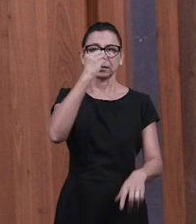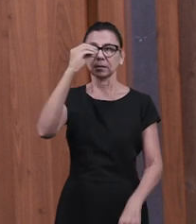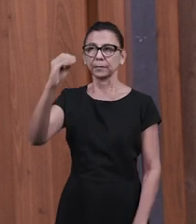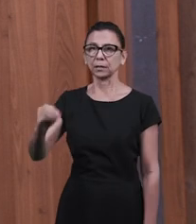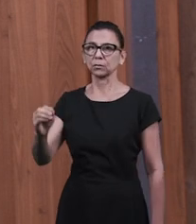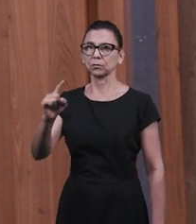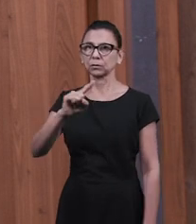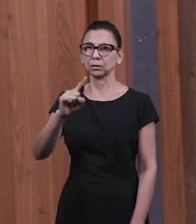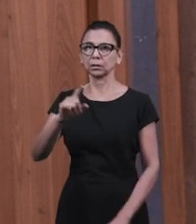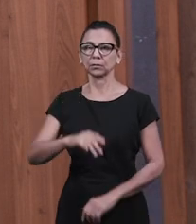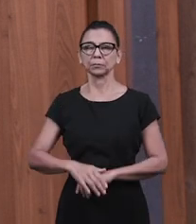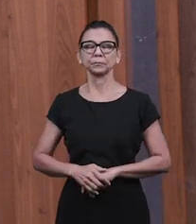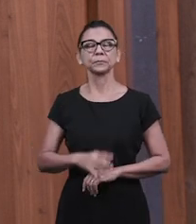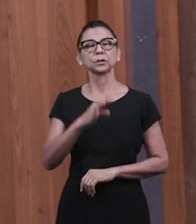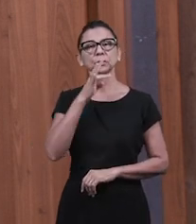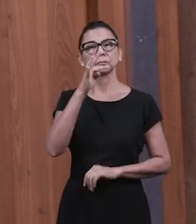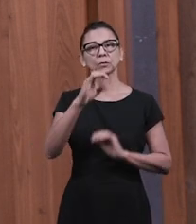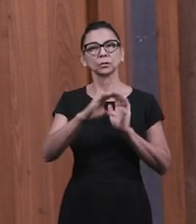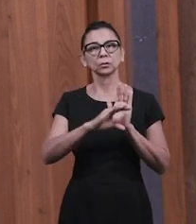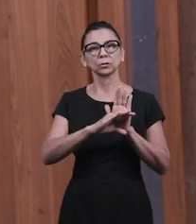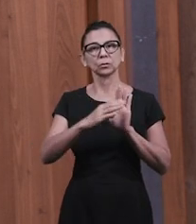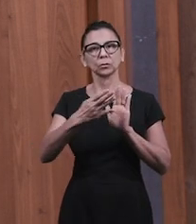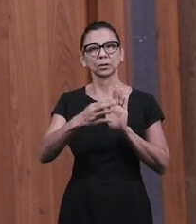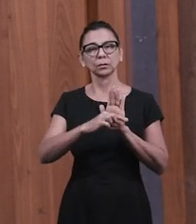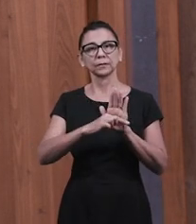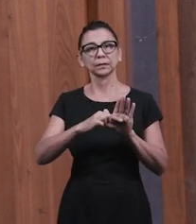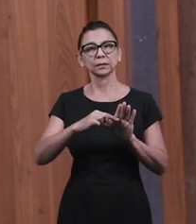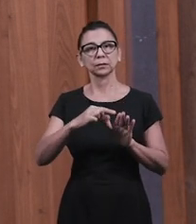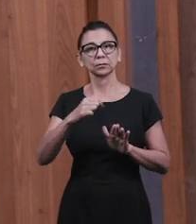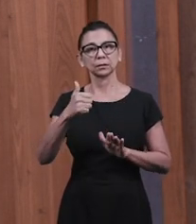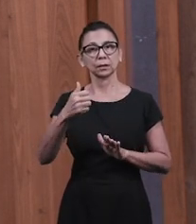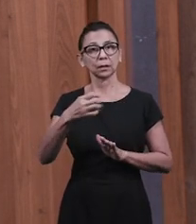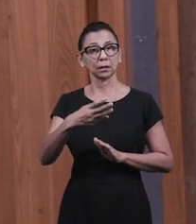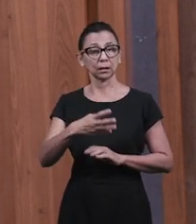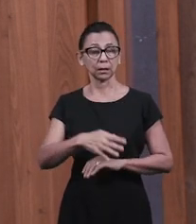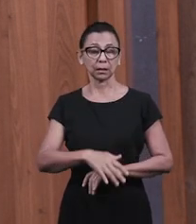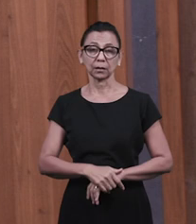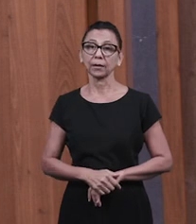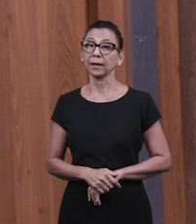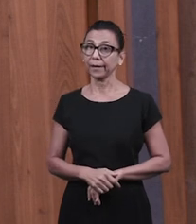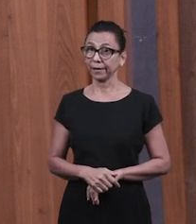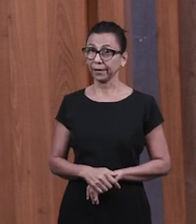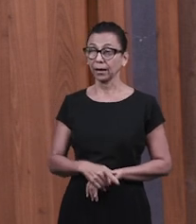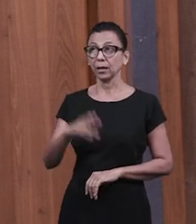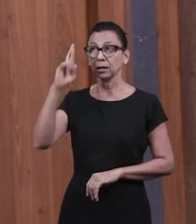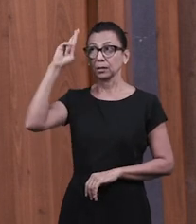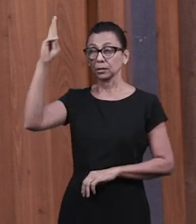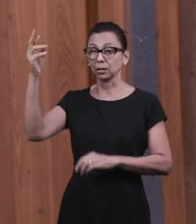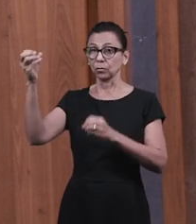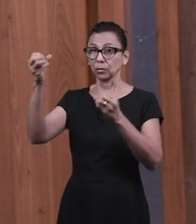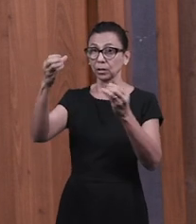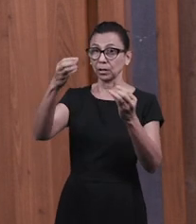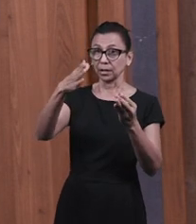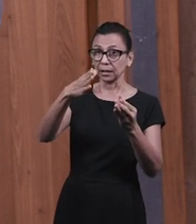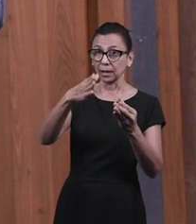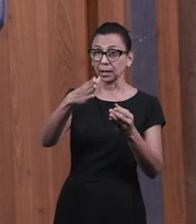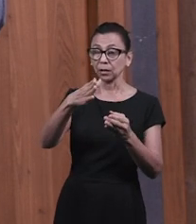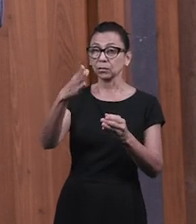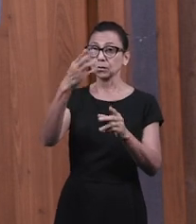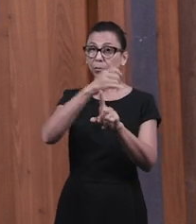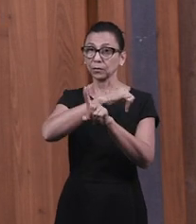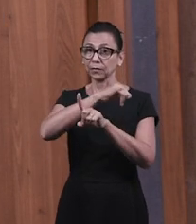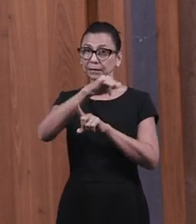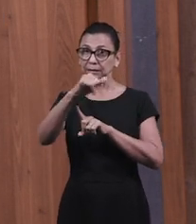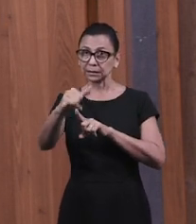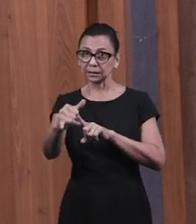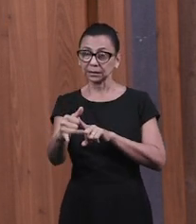1 Timóteo, capítulo 4, verso 14. Não desprezes o dom que há em ti, que te foi dado por profecia. Então,